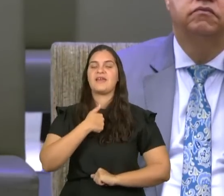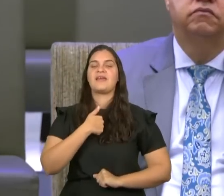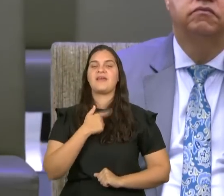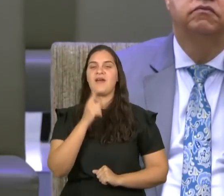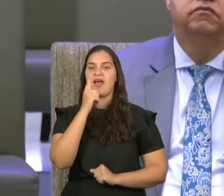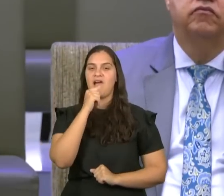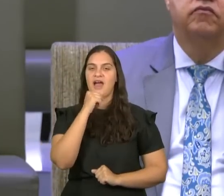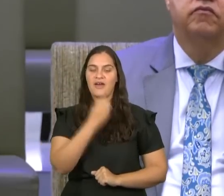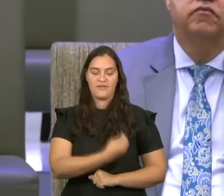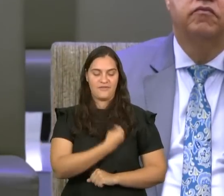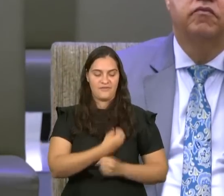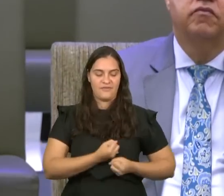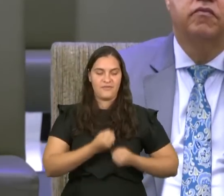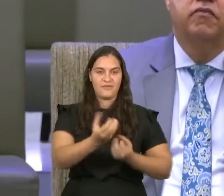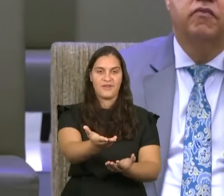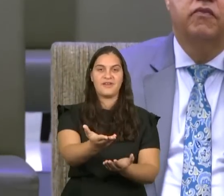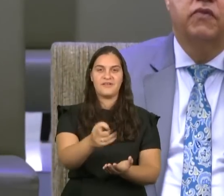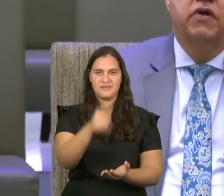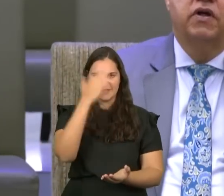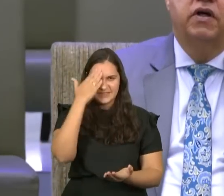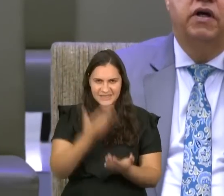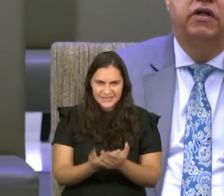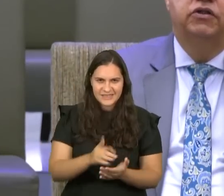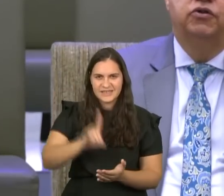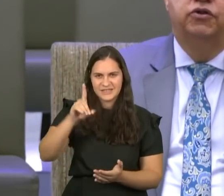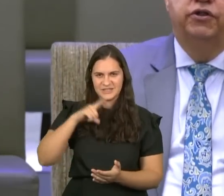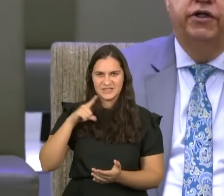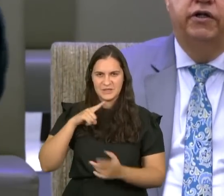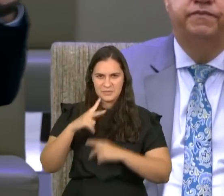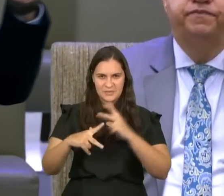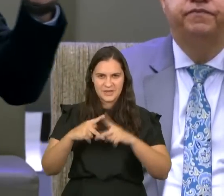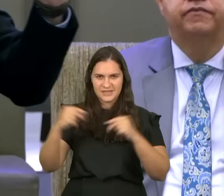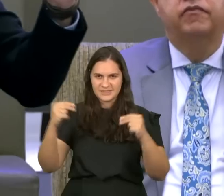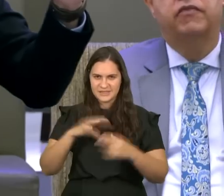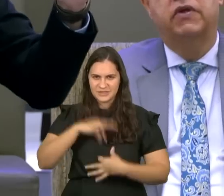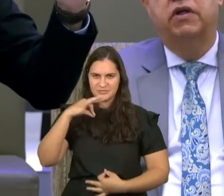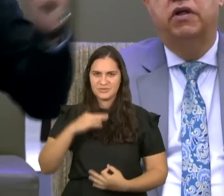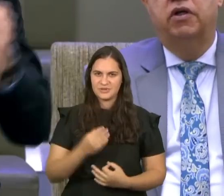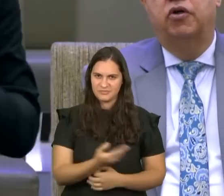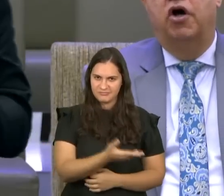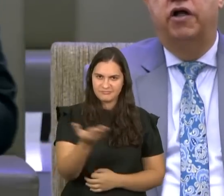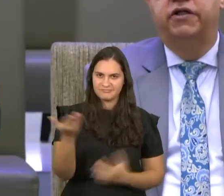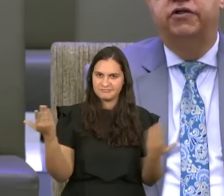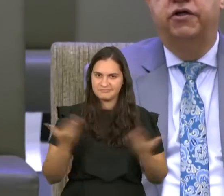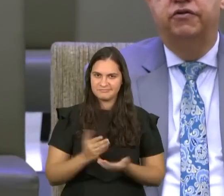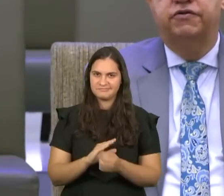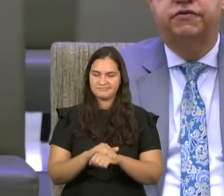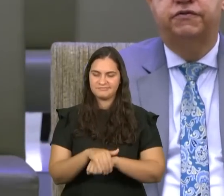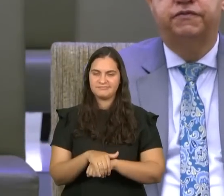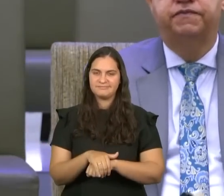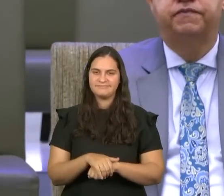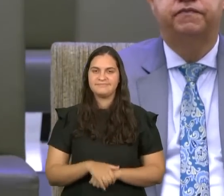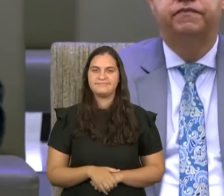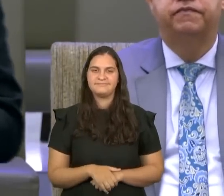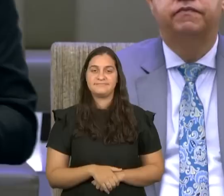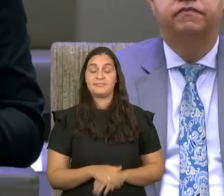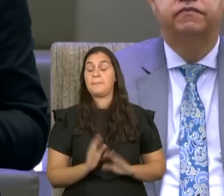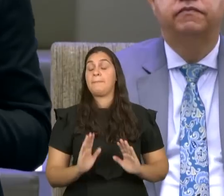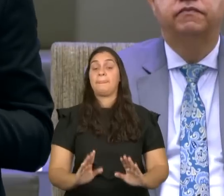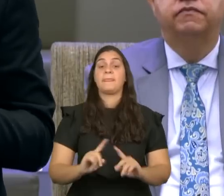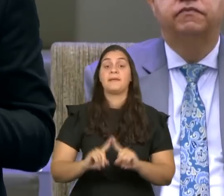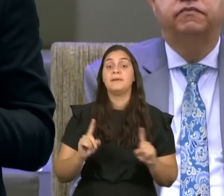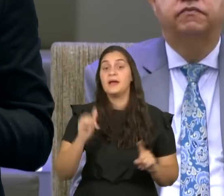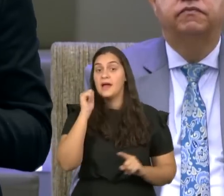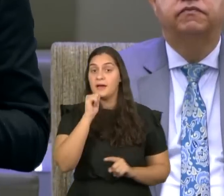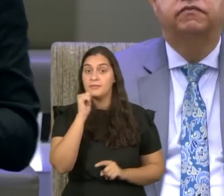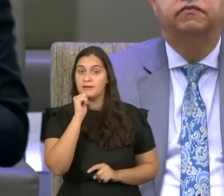Água Viva quem crer que Deus tem um presente espiritual para vida esta noite Mas ela disse